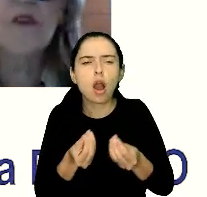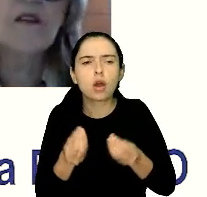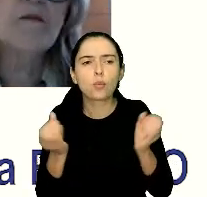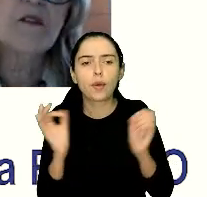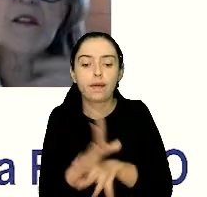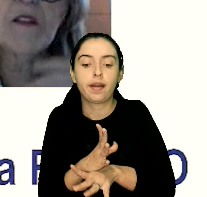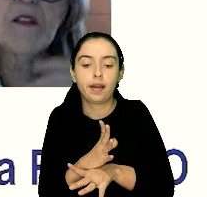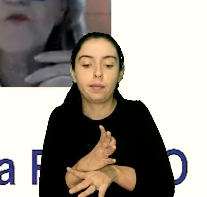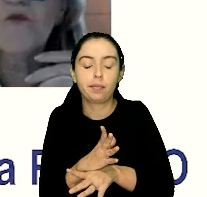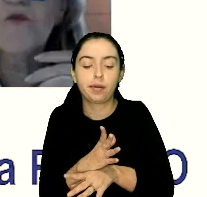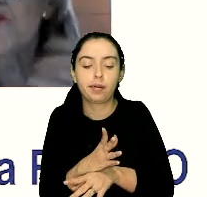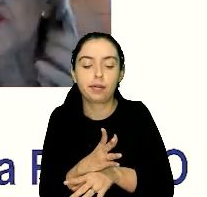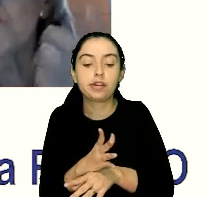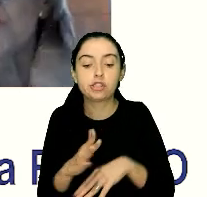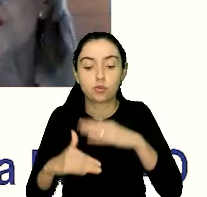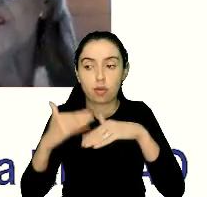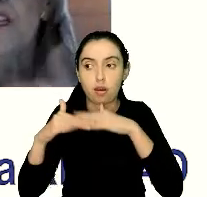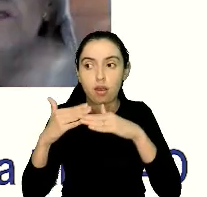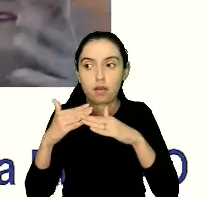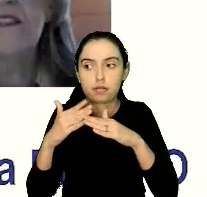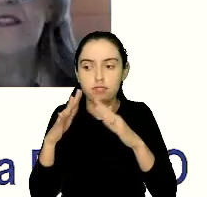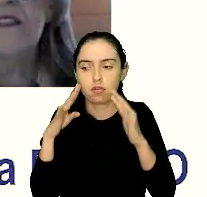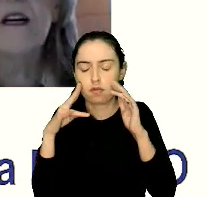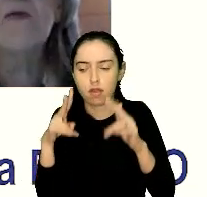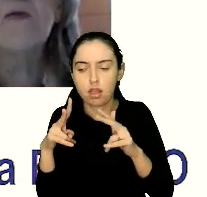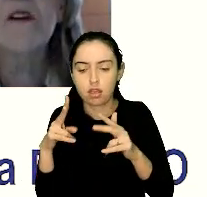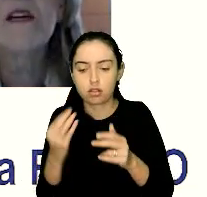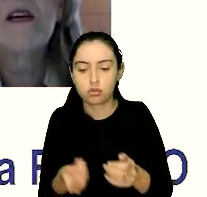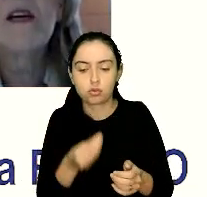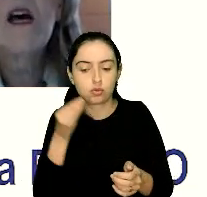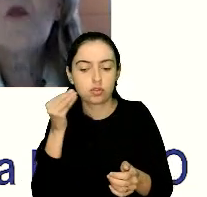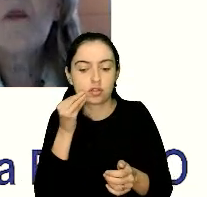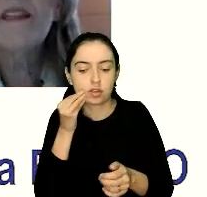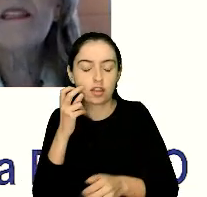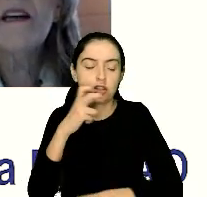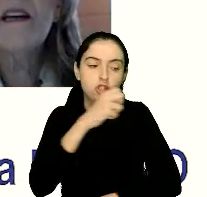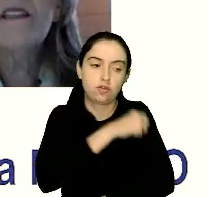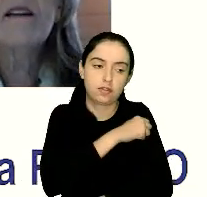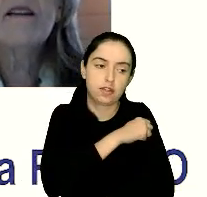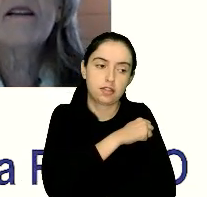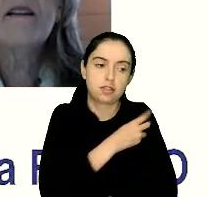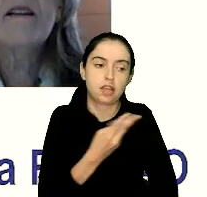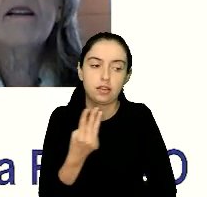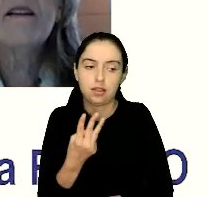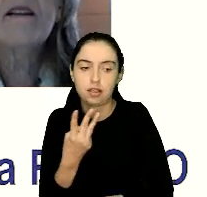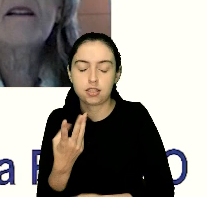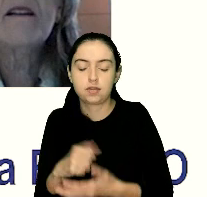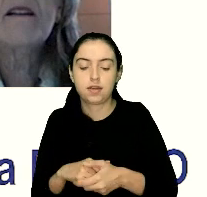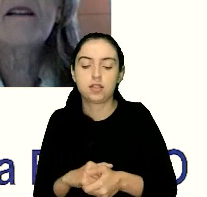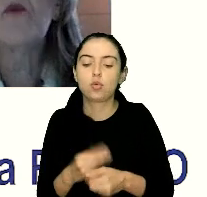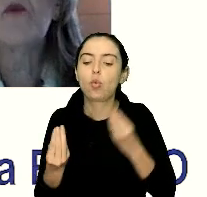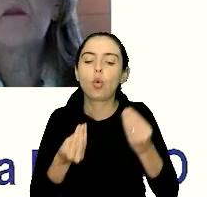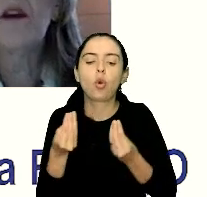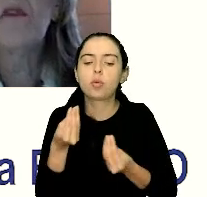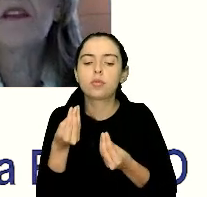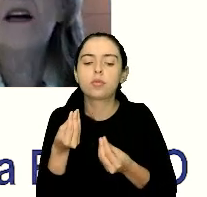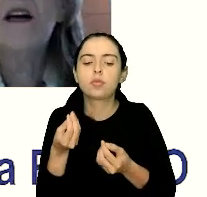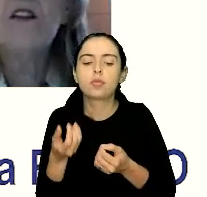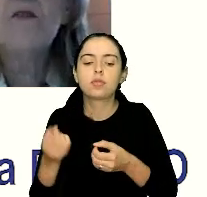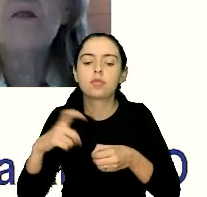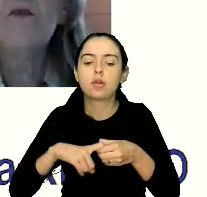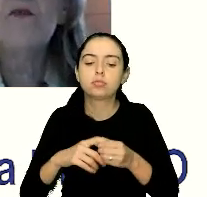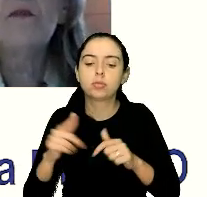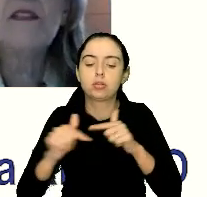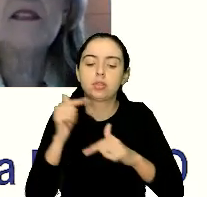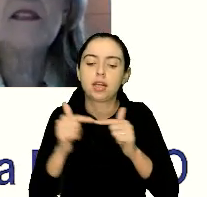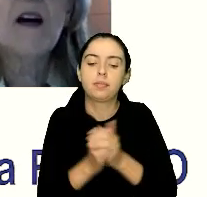tem visto, né? Estamos, muitos de nós, trivacinados, né? Como é que será que vai ser essa volta ao trabalho?